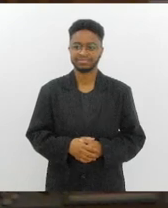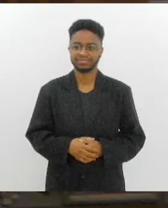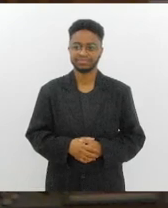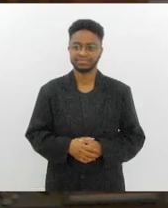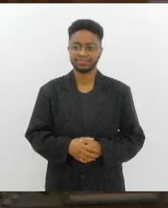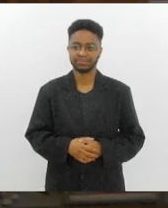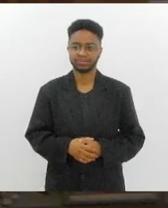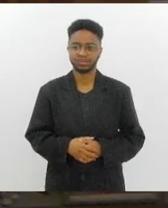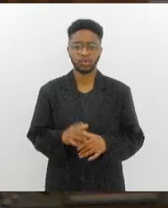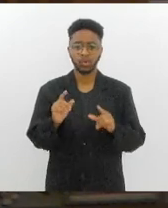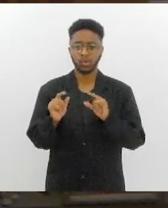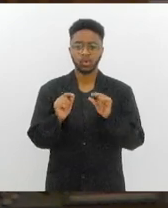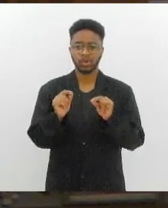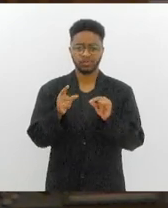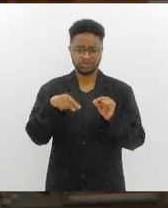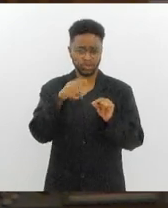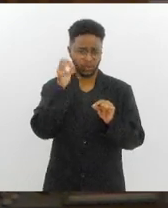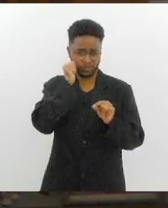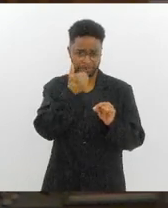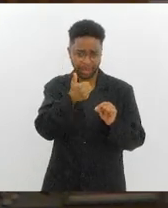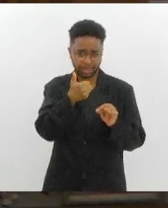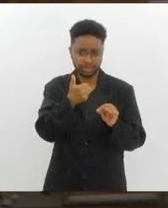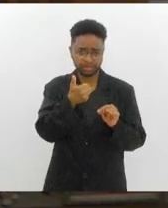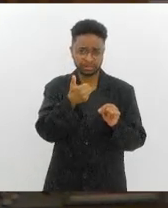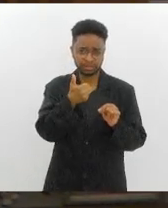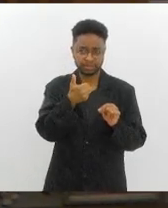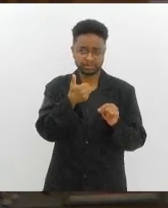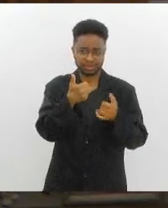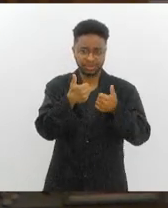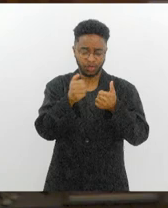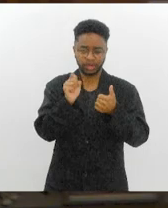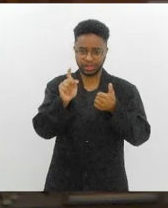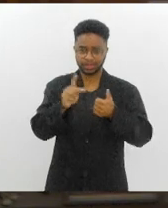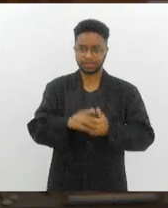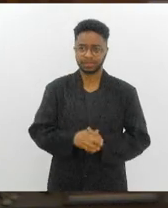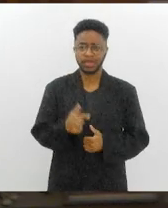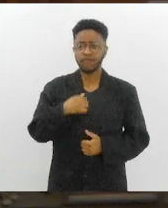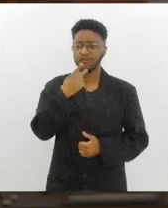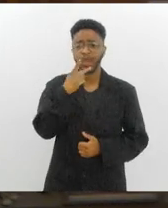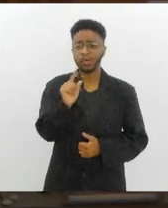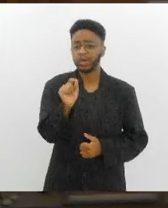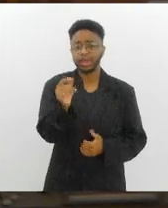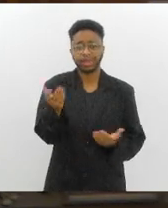O que estão ouvindo bem? Tá. O que falar, né?